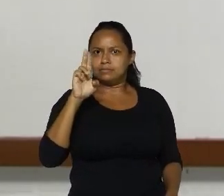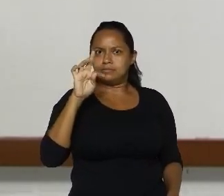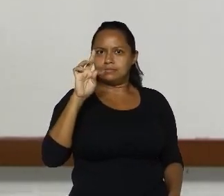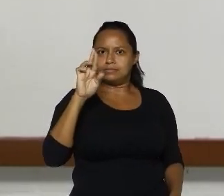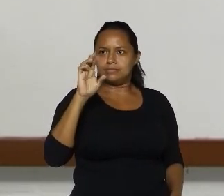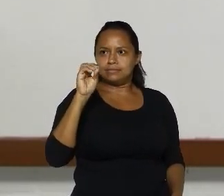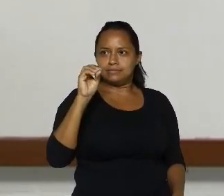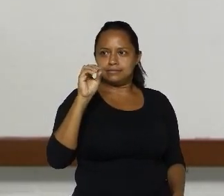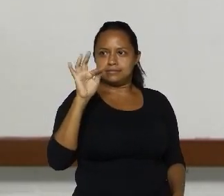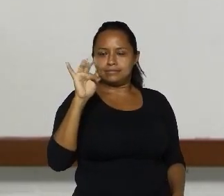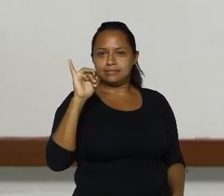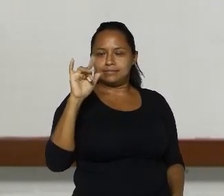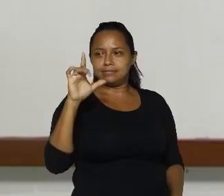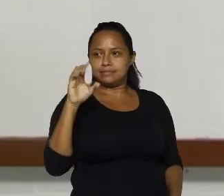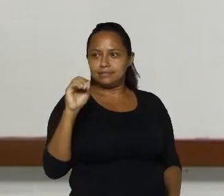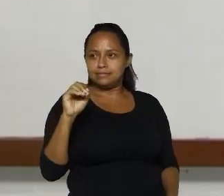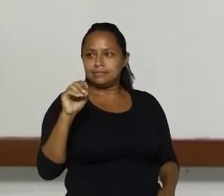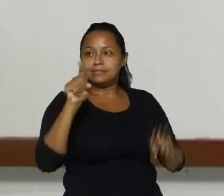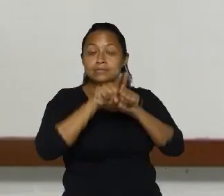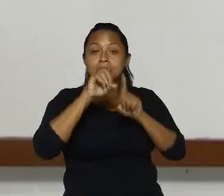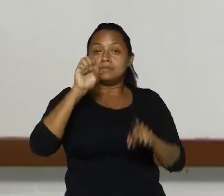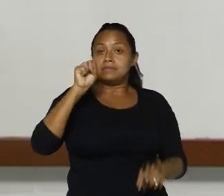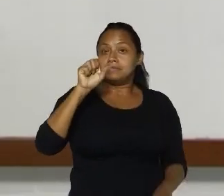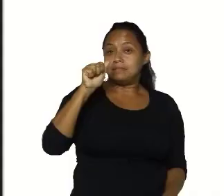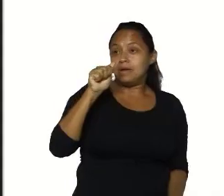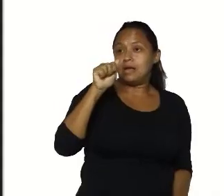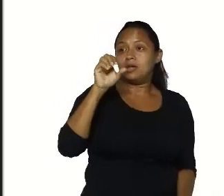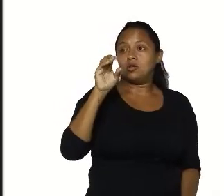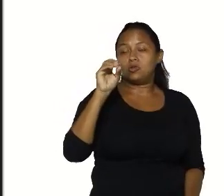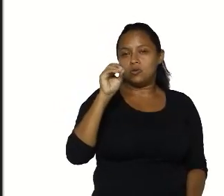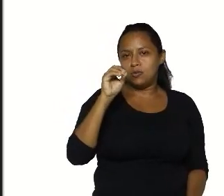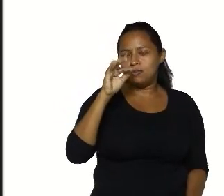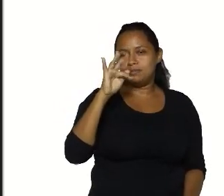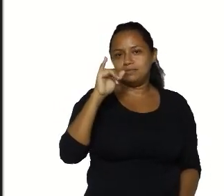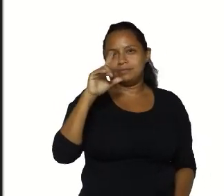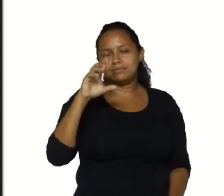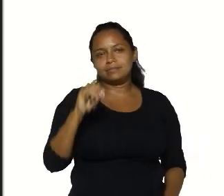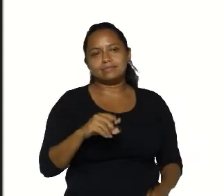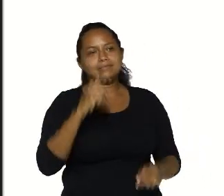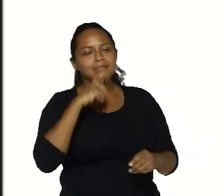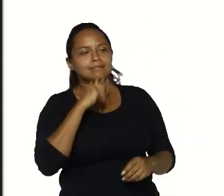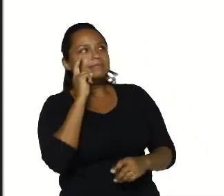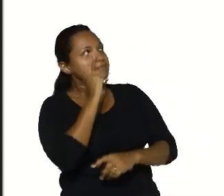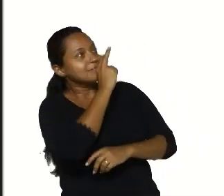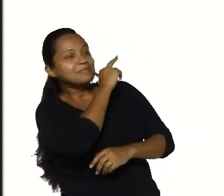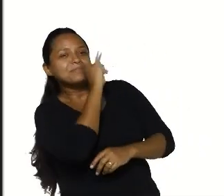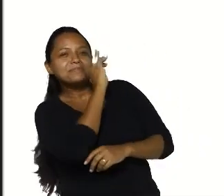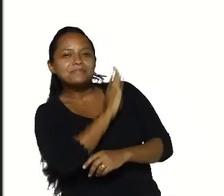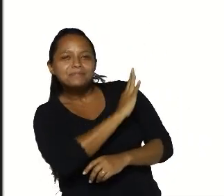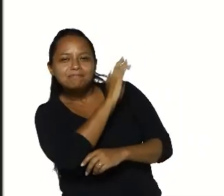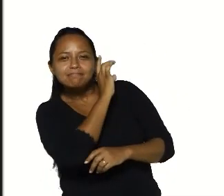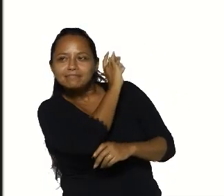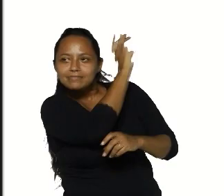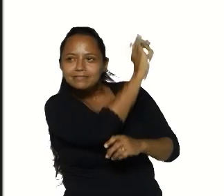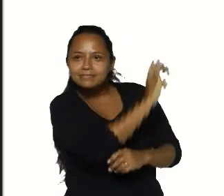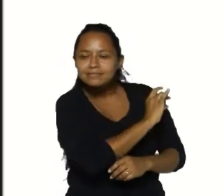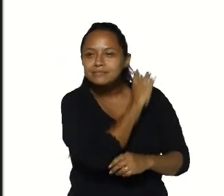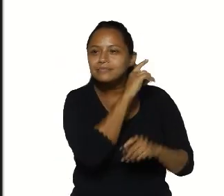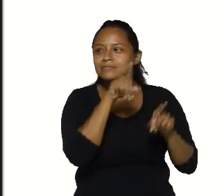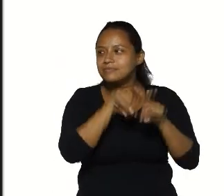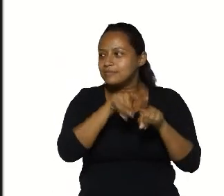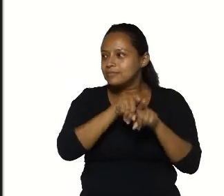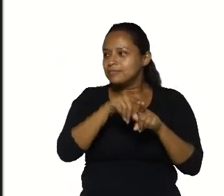Além das hemácias e dessas 5 células, que são exemplos de leucócitos, nós temos também as plaquetas, que